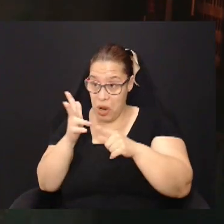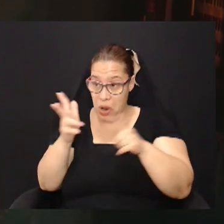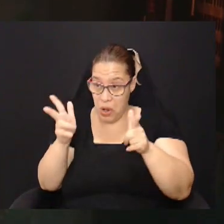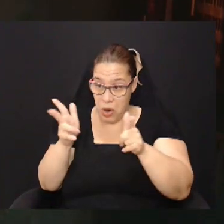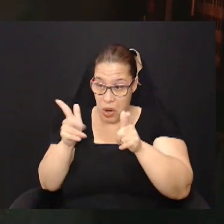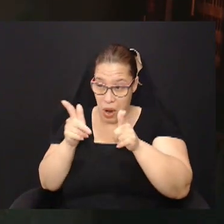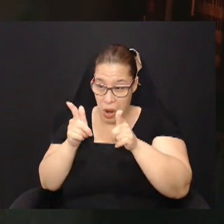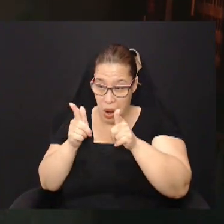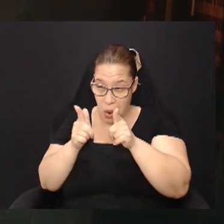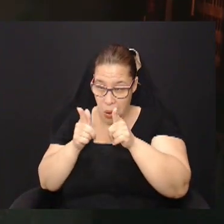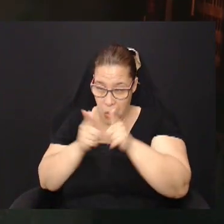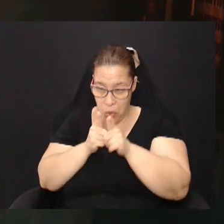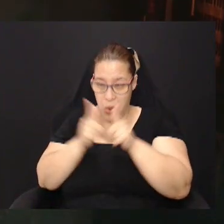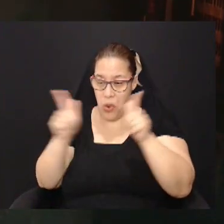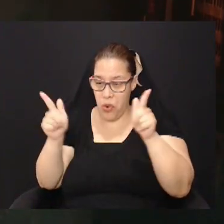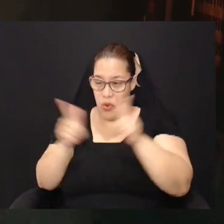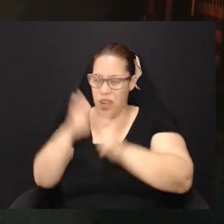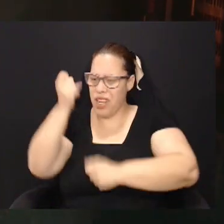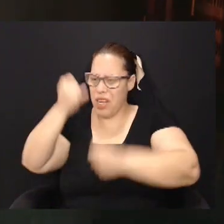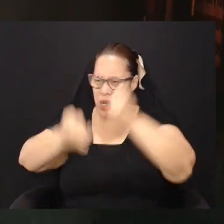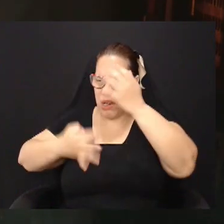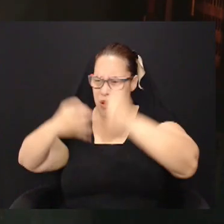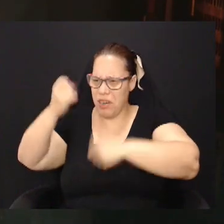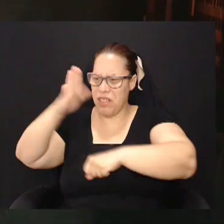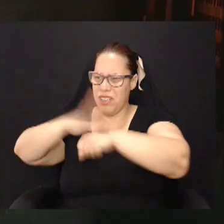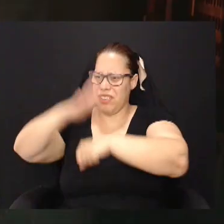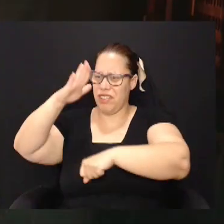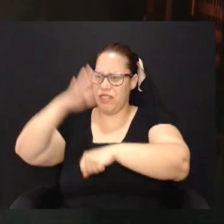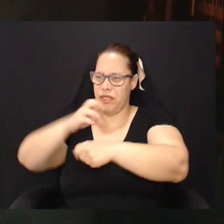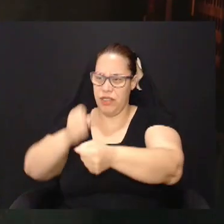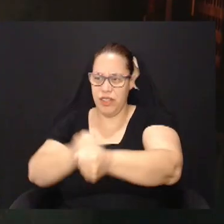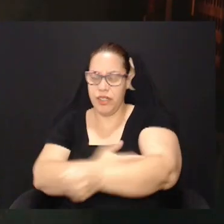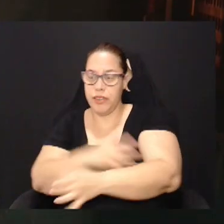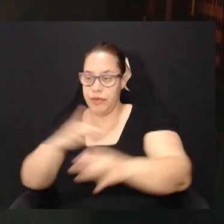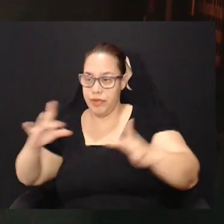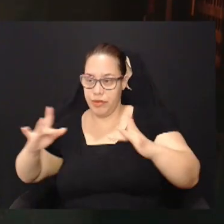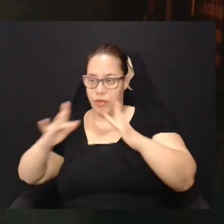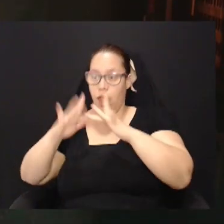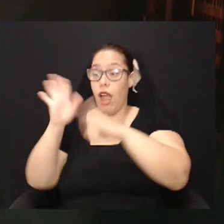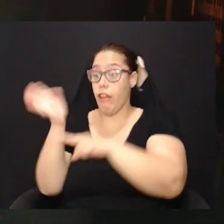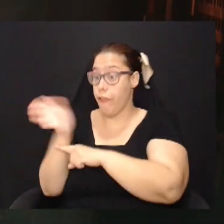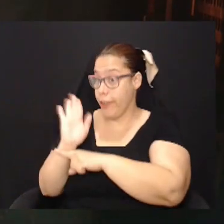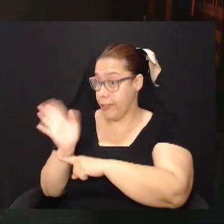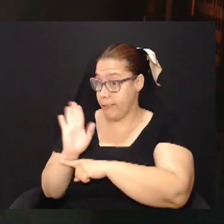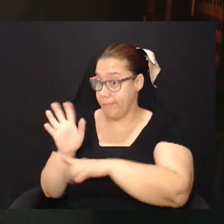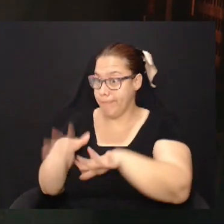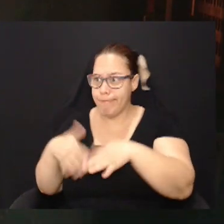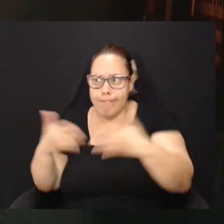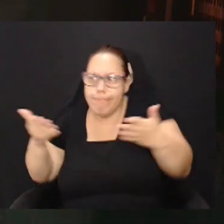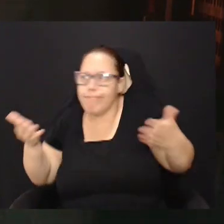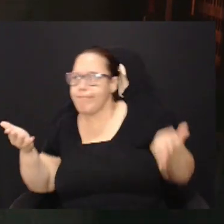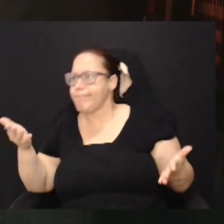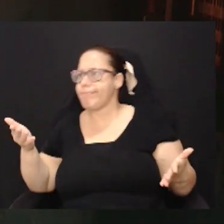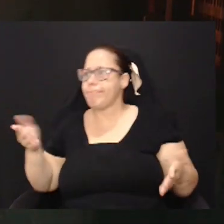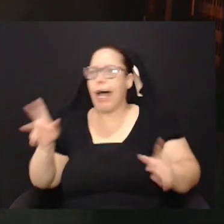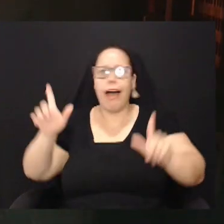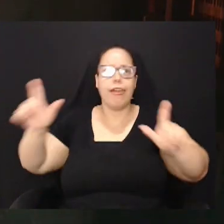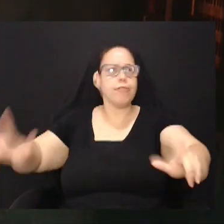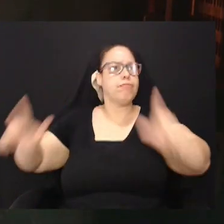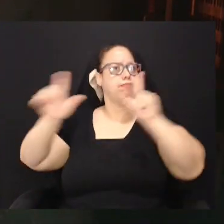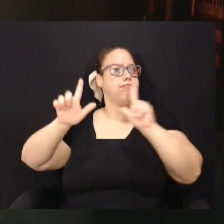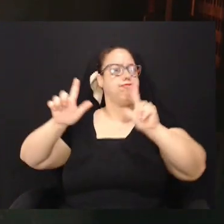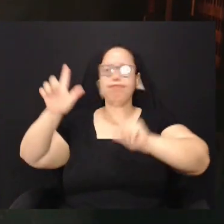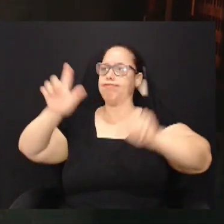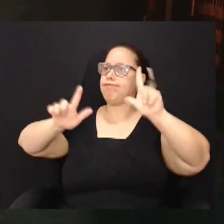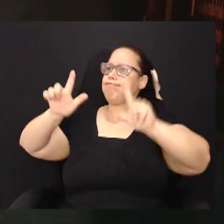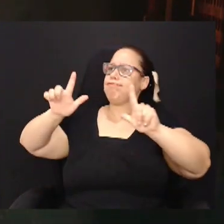mais. Explica pra gente, já que nós estamos falando de emoções ligadas a filmes, né? Então, são as telas mesmo. E os